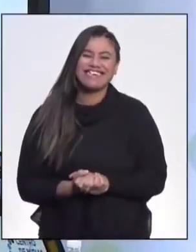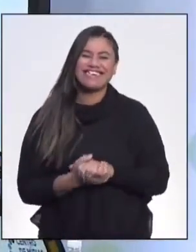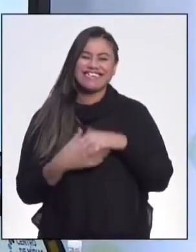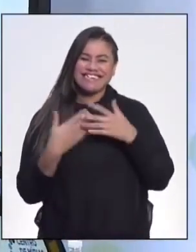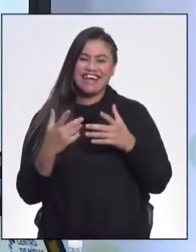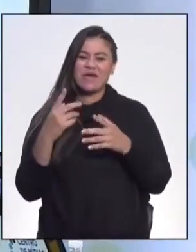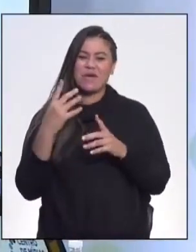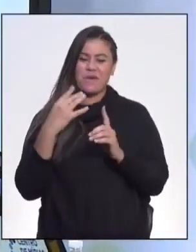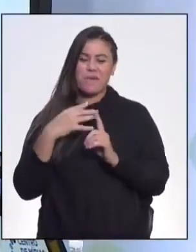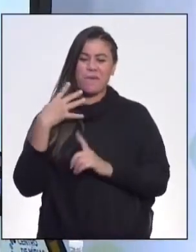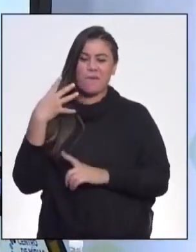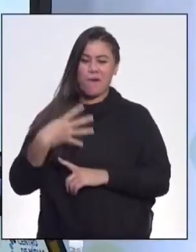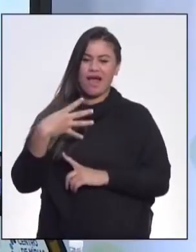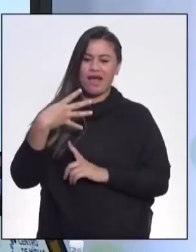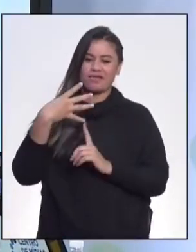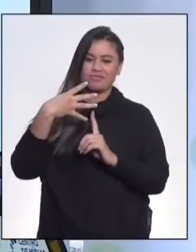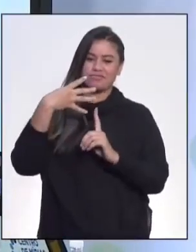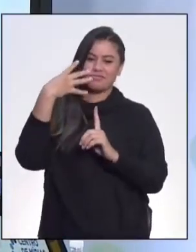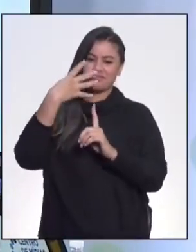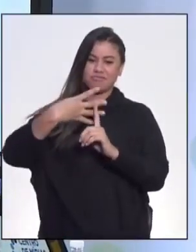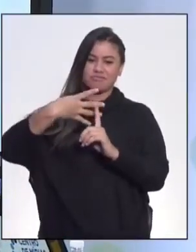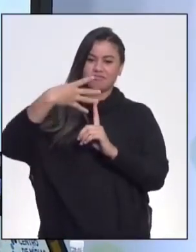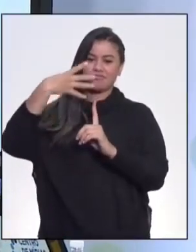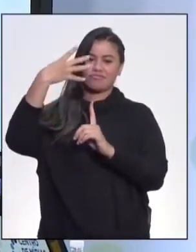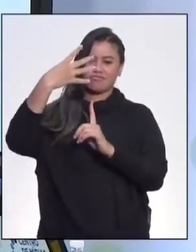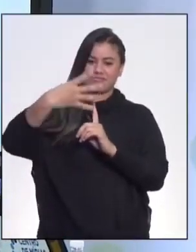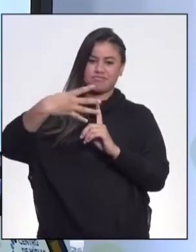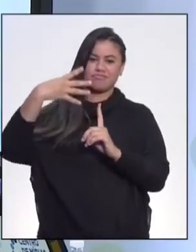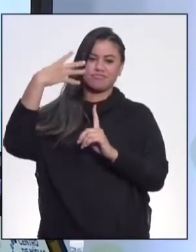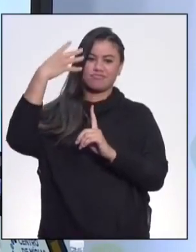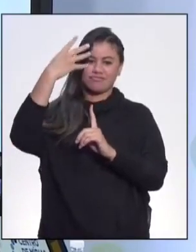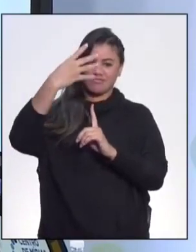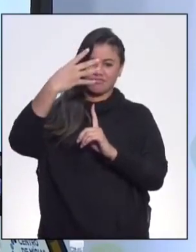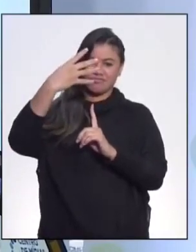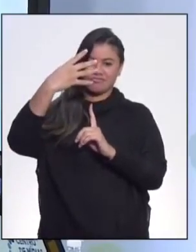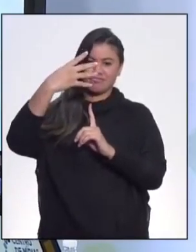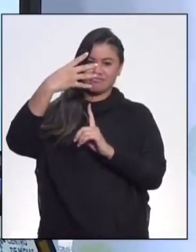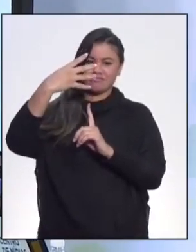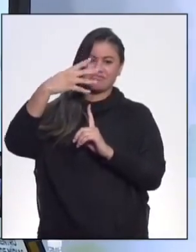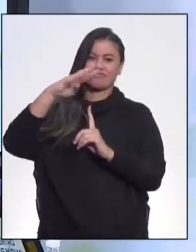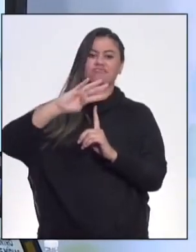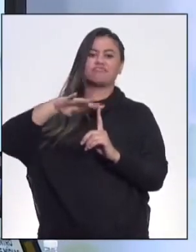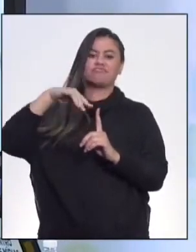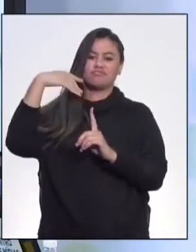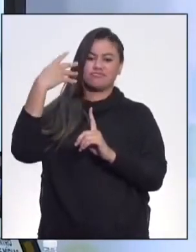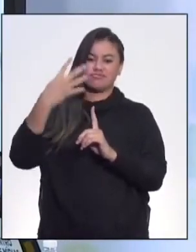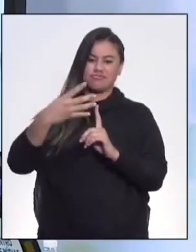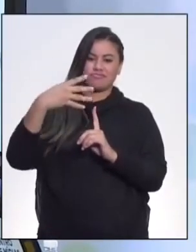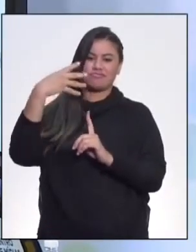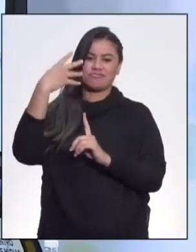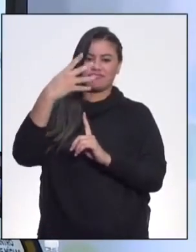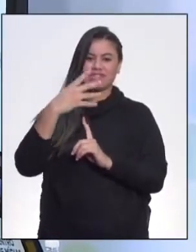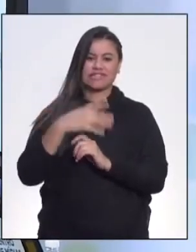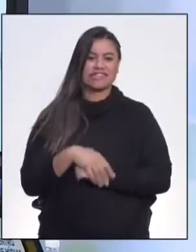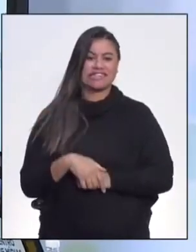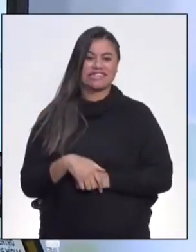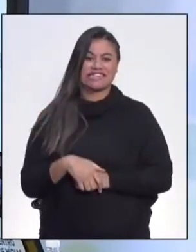aqui, 4, 8, 12. Quem vem depois? 16, 20, não vai